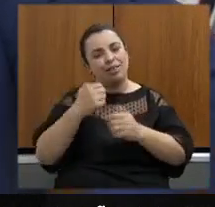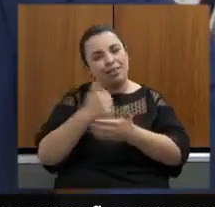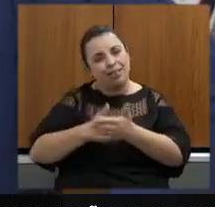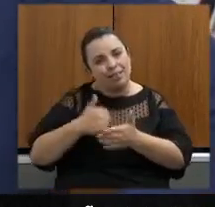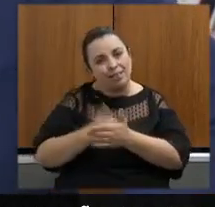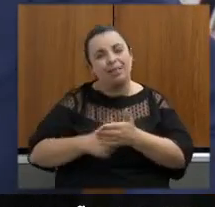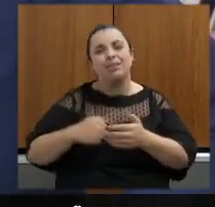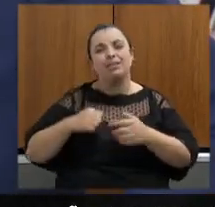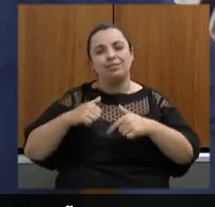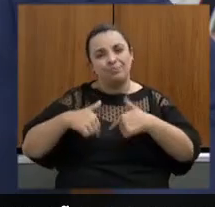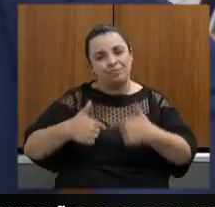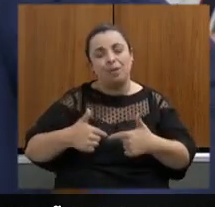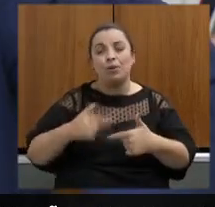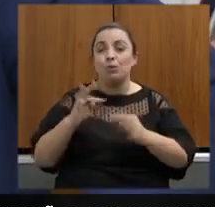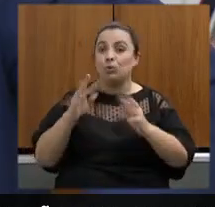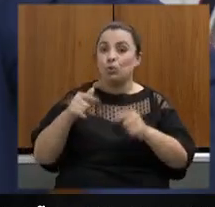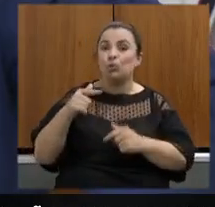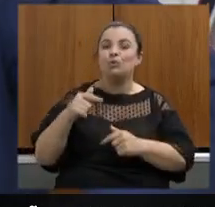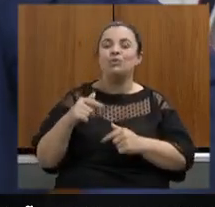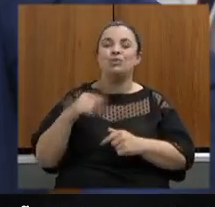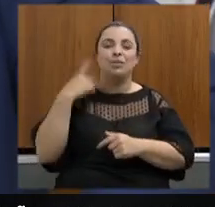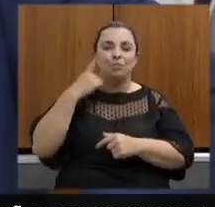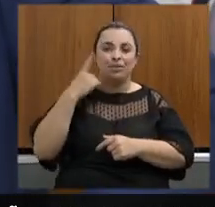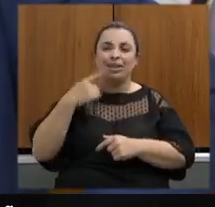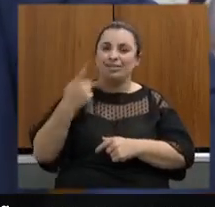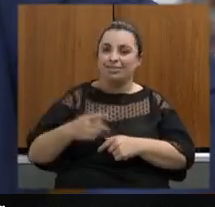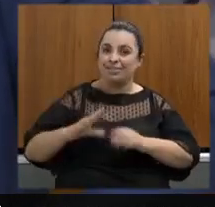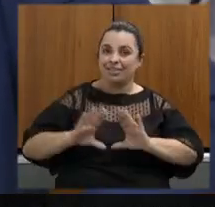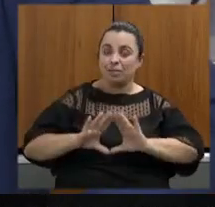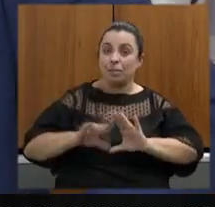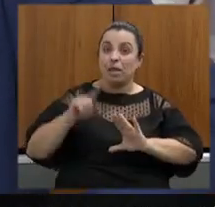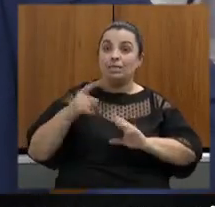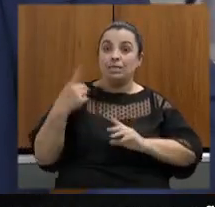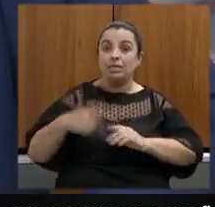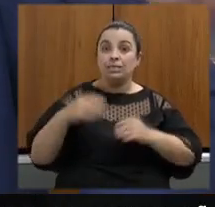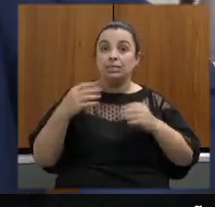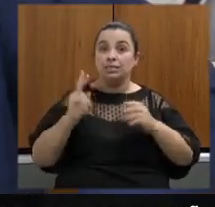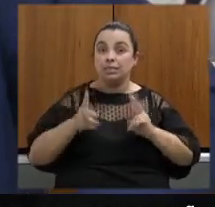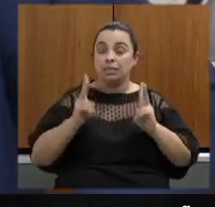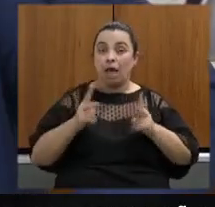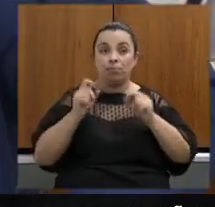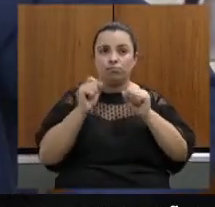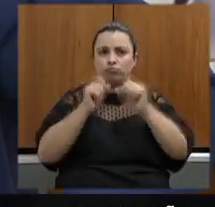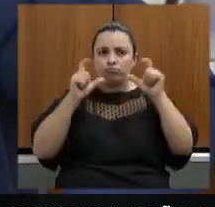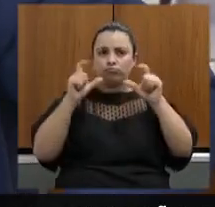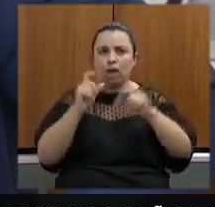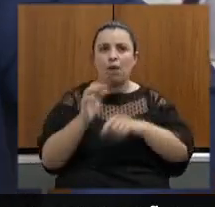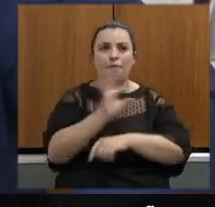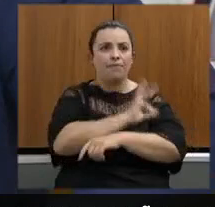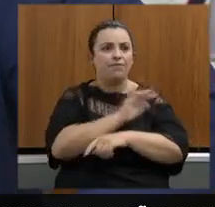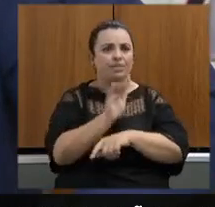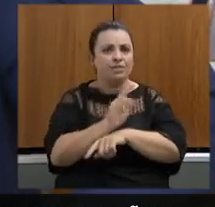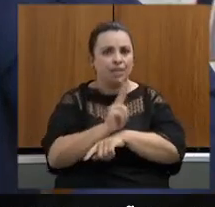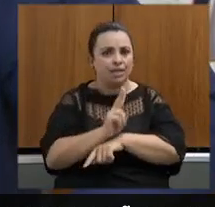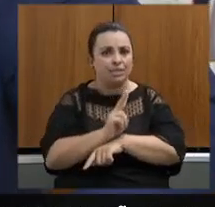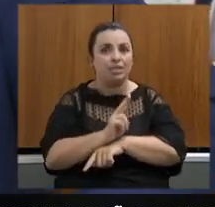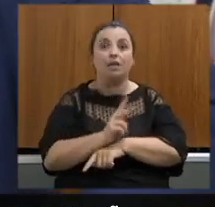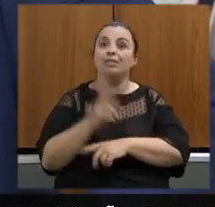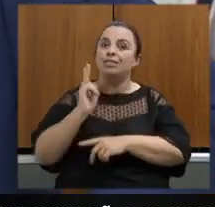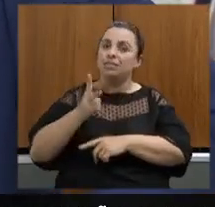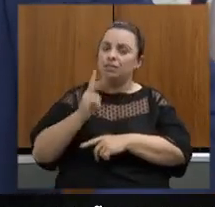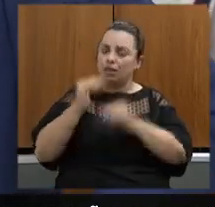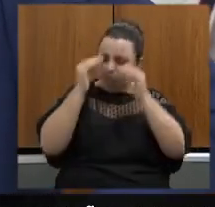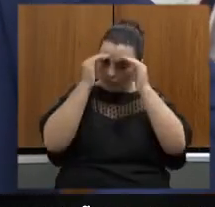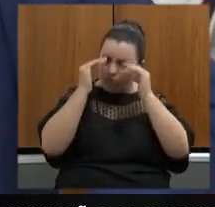deputados aqui da Assembleia Legislativa sempre atentos para fiscalizar mas sempre muito respeitosos sempre muito